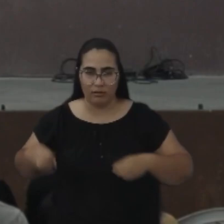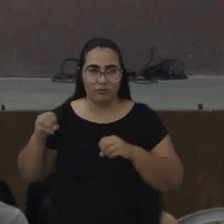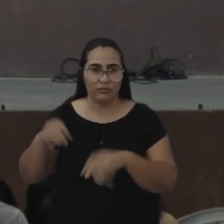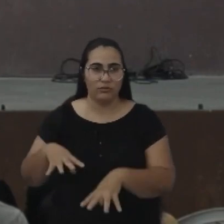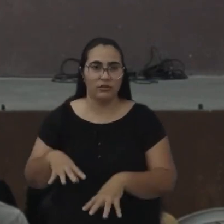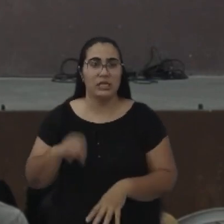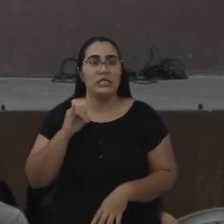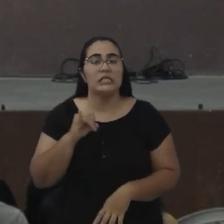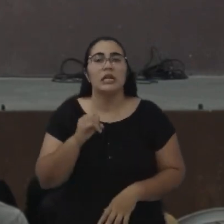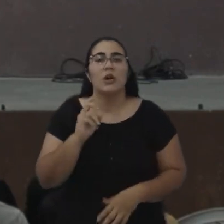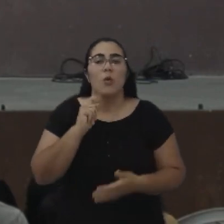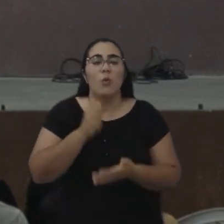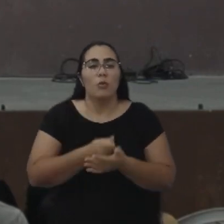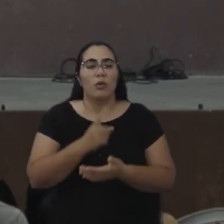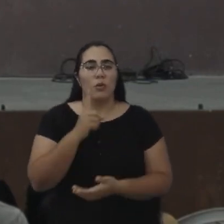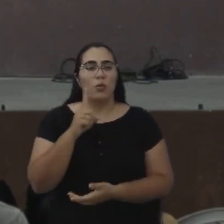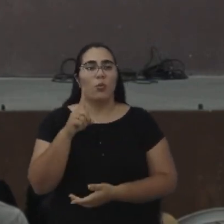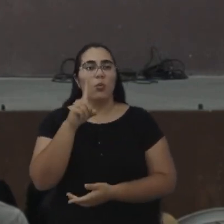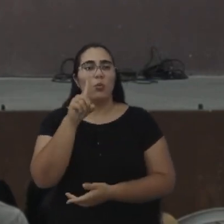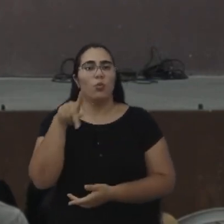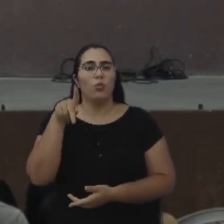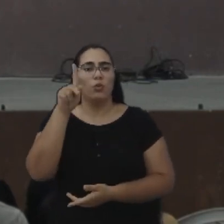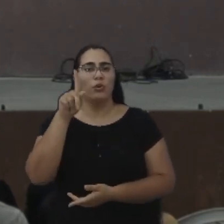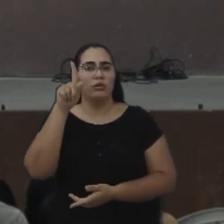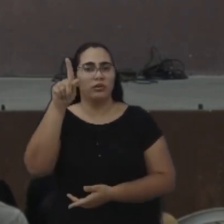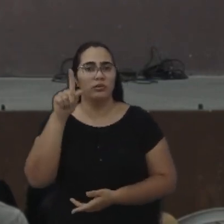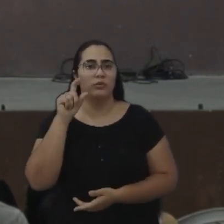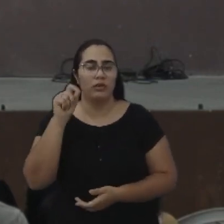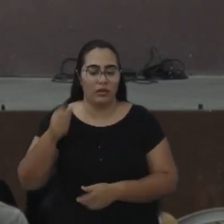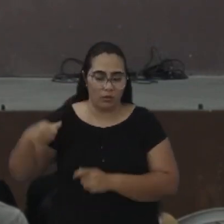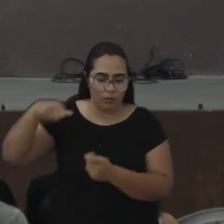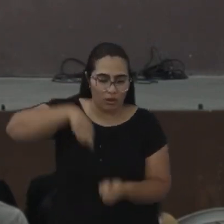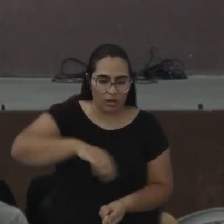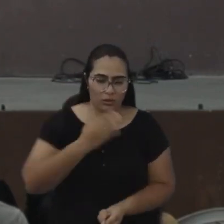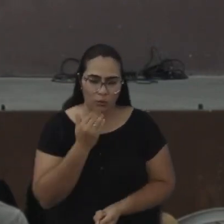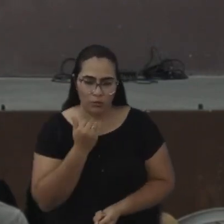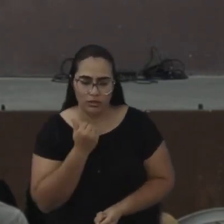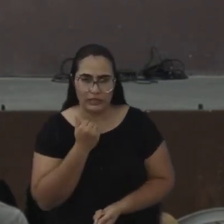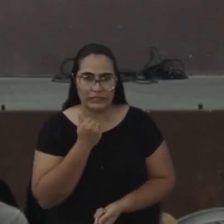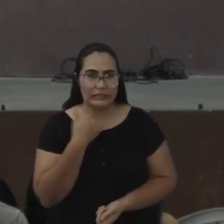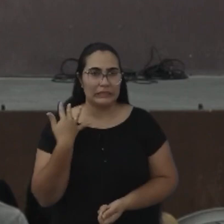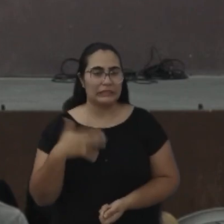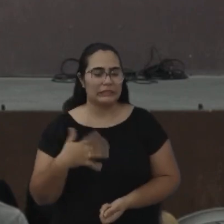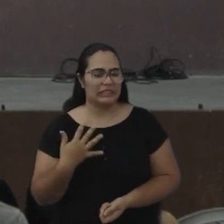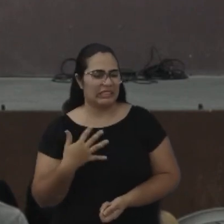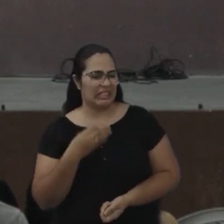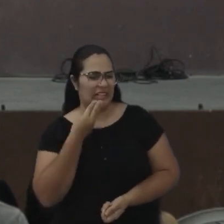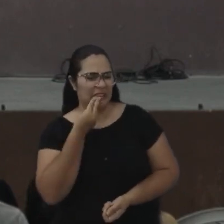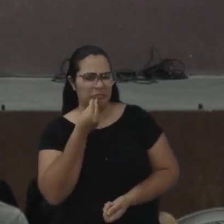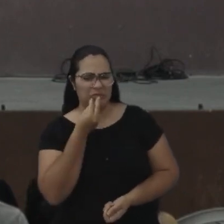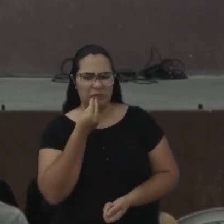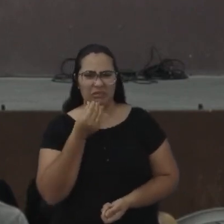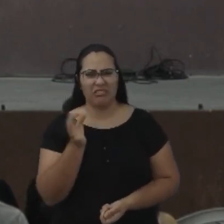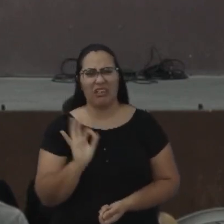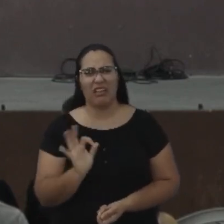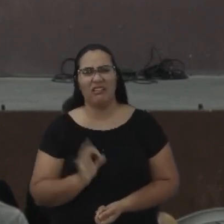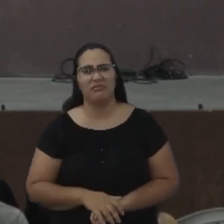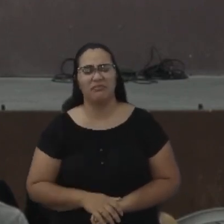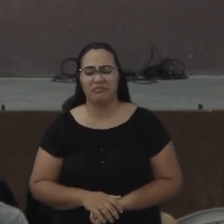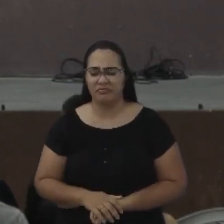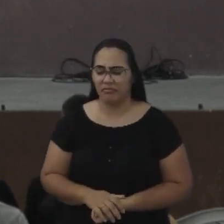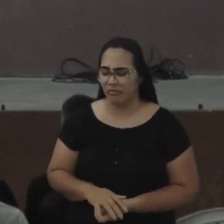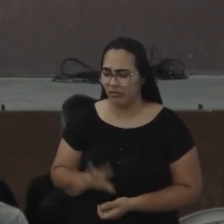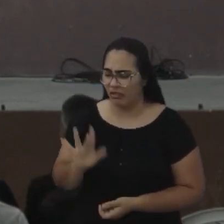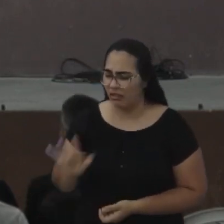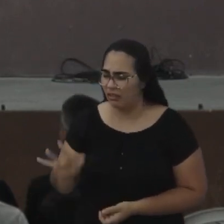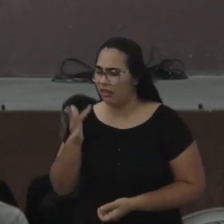você comprar 1 quilo de sal e você jogar na comida e você dizer assim, peraí, não deu diferença nenhuma. Aí você pega um pouquinho desse sal, bota na boca, você vê que ele não tem